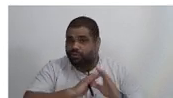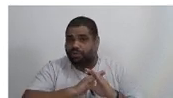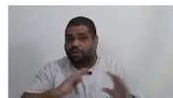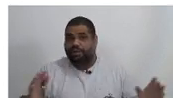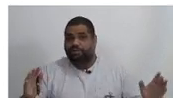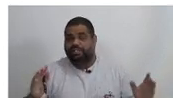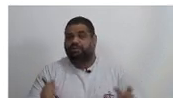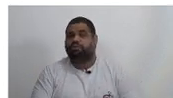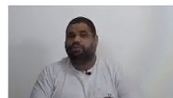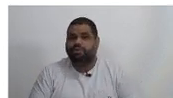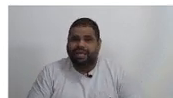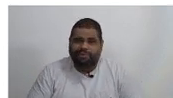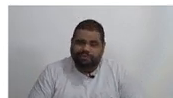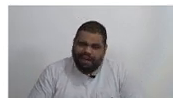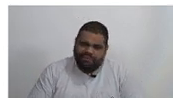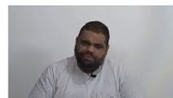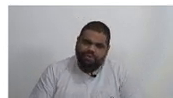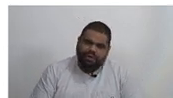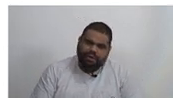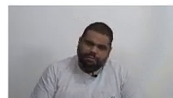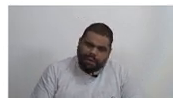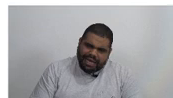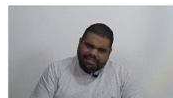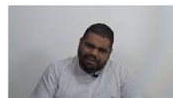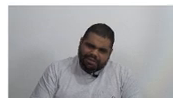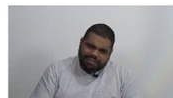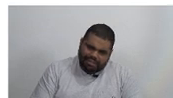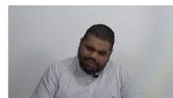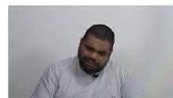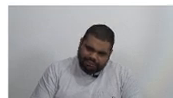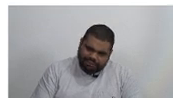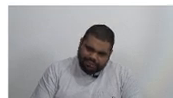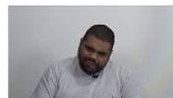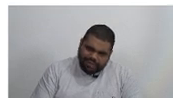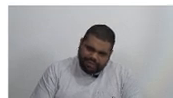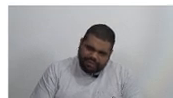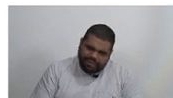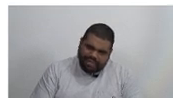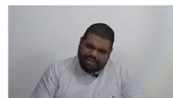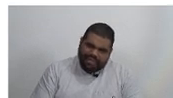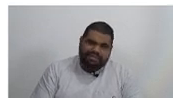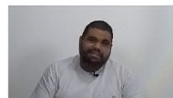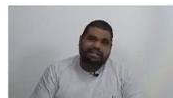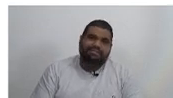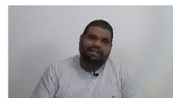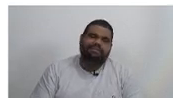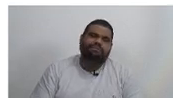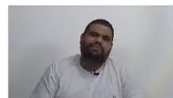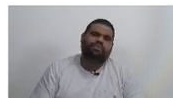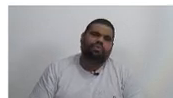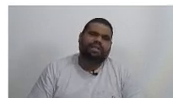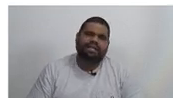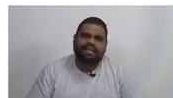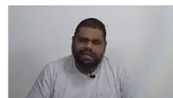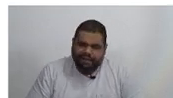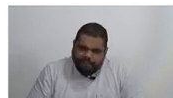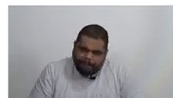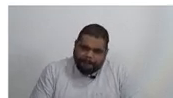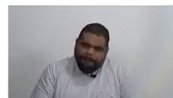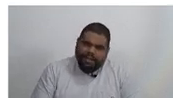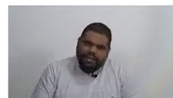evento, que é totalmente gratuito, é muito fácil. Basta você se inscrever no